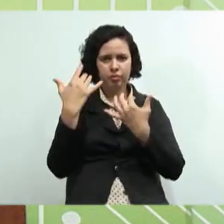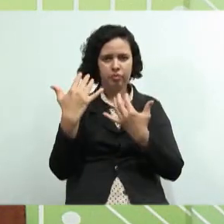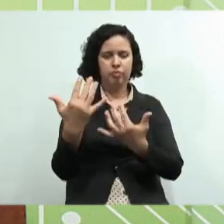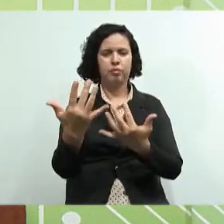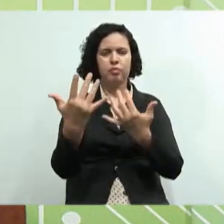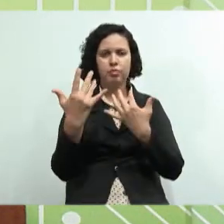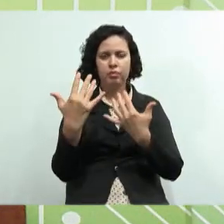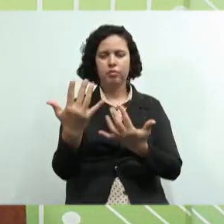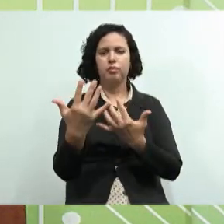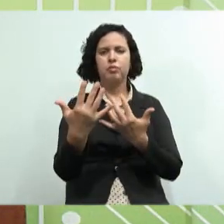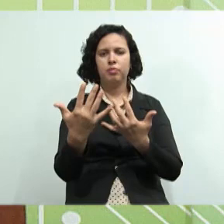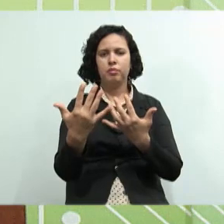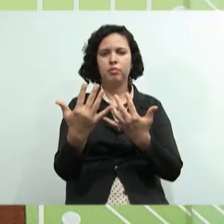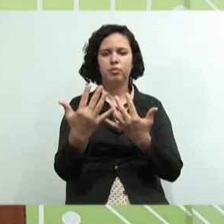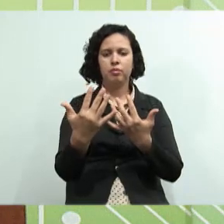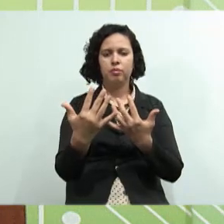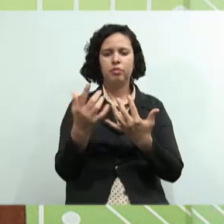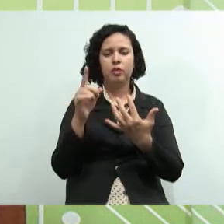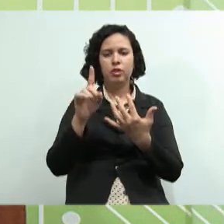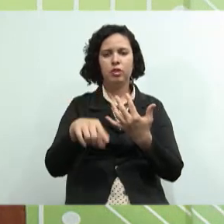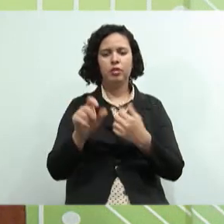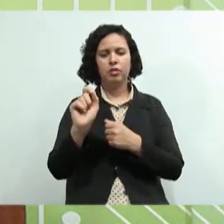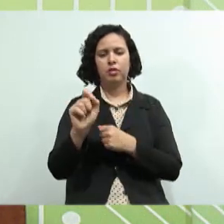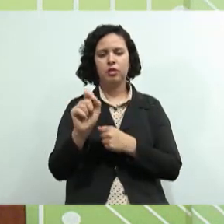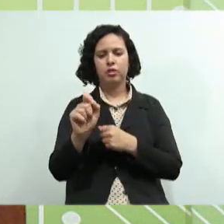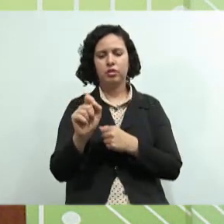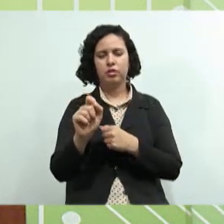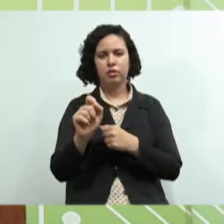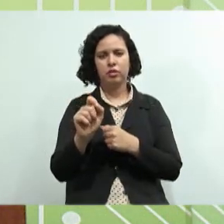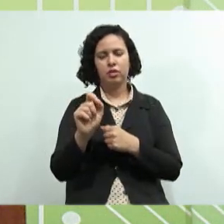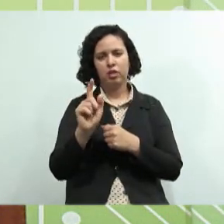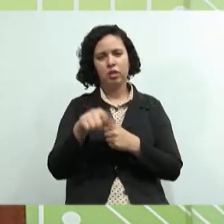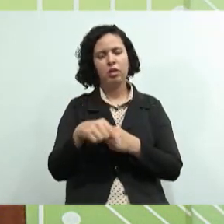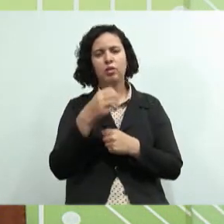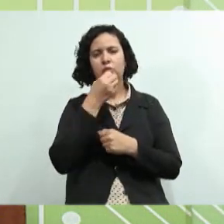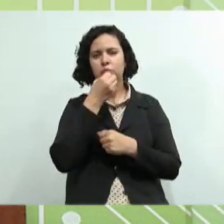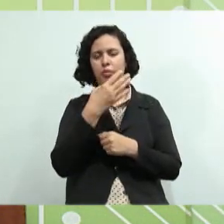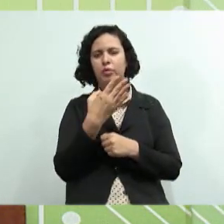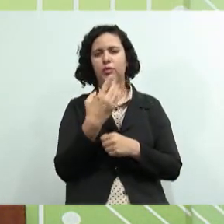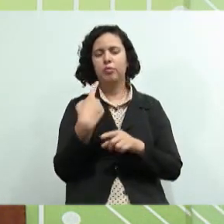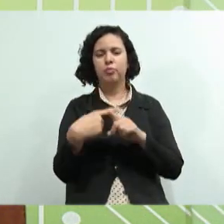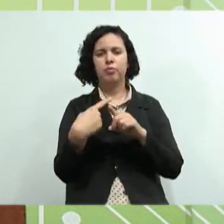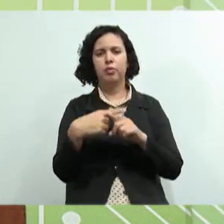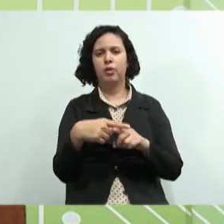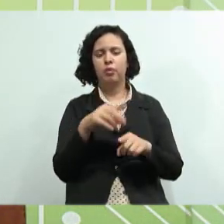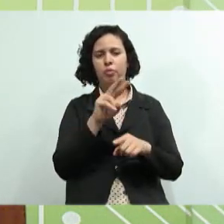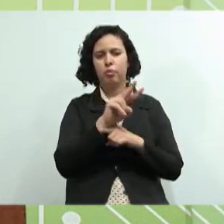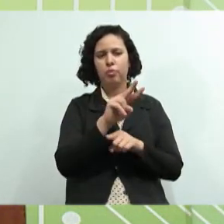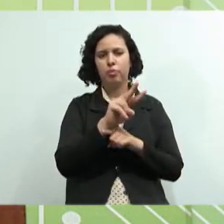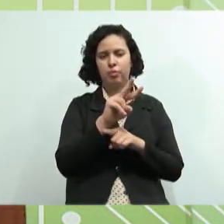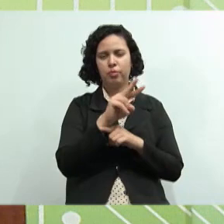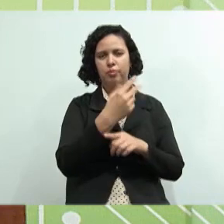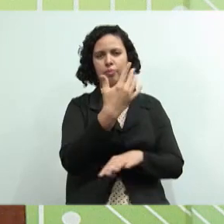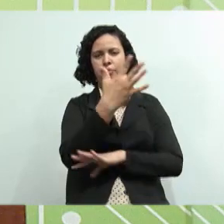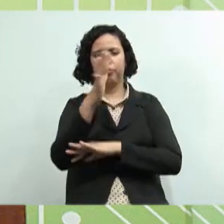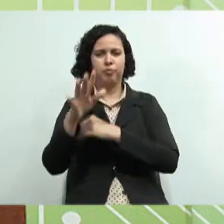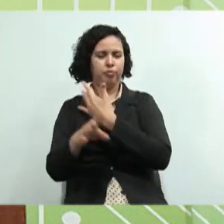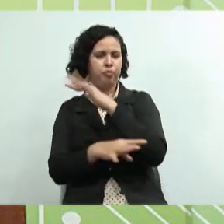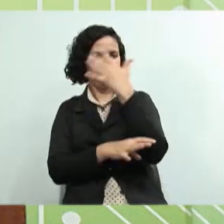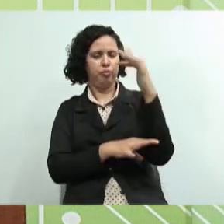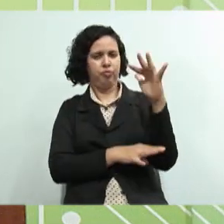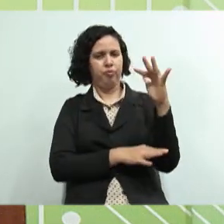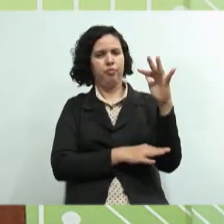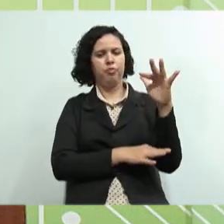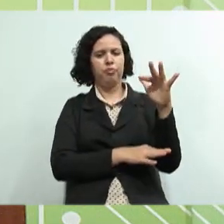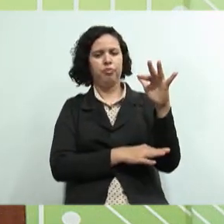pequena extensão de terra. Isso aí acaba sendo ecologicamente correto, acaba sendo uma maneira de transformar essa opção ecologicamente correta